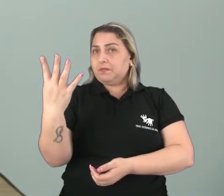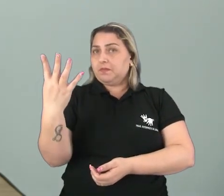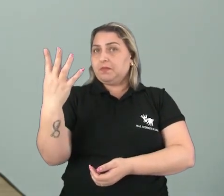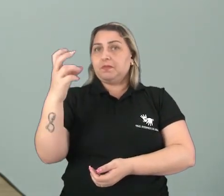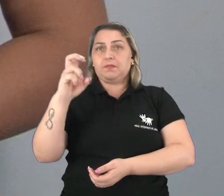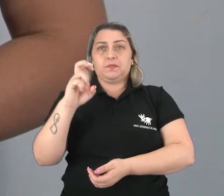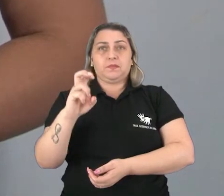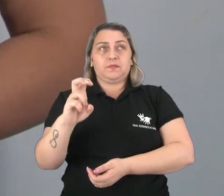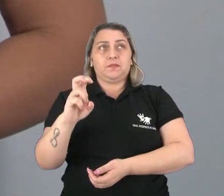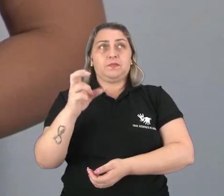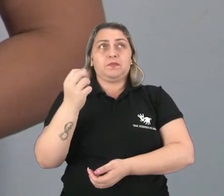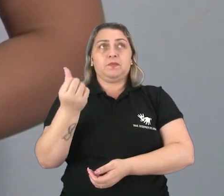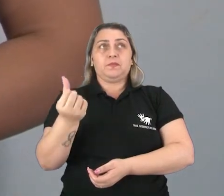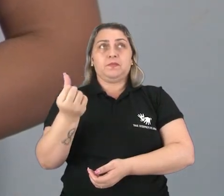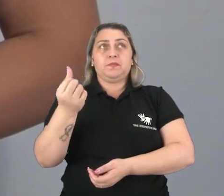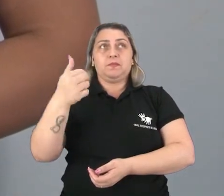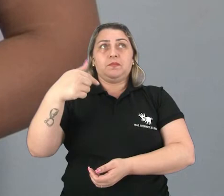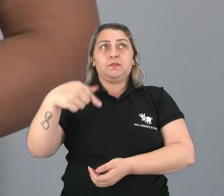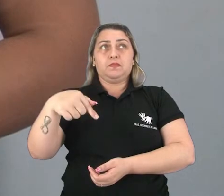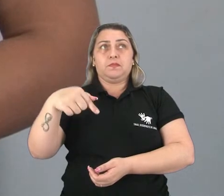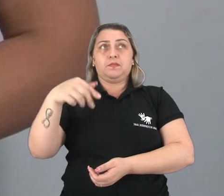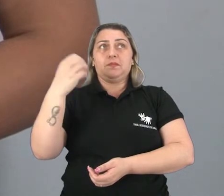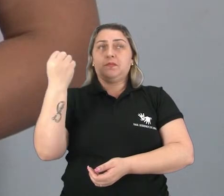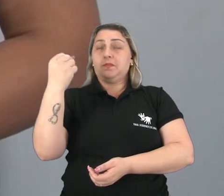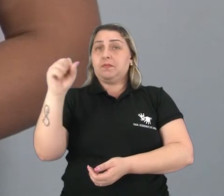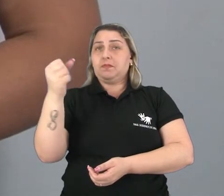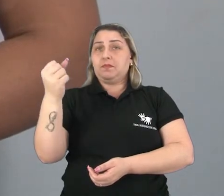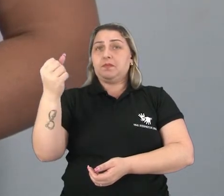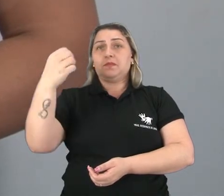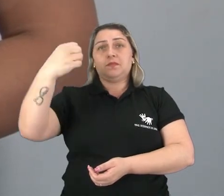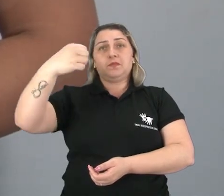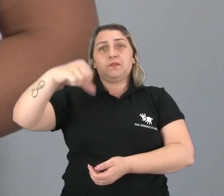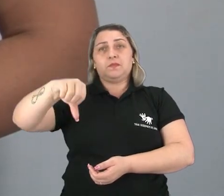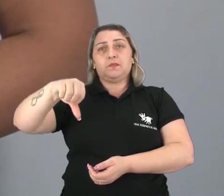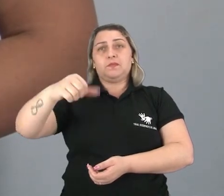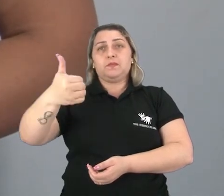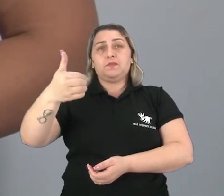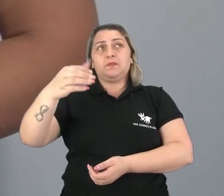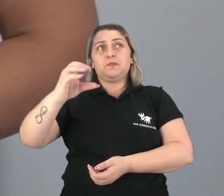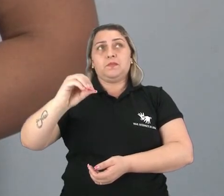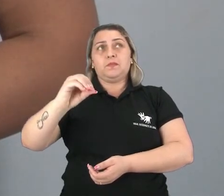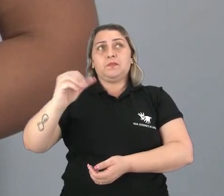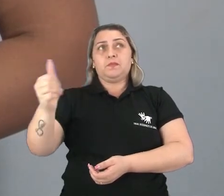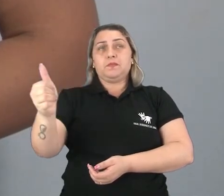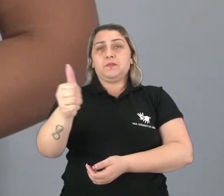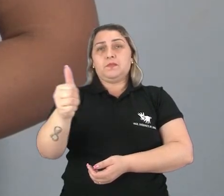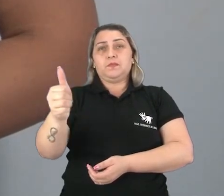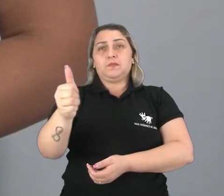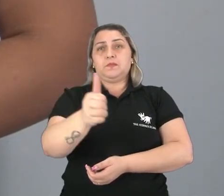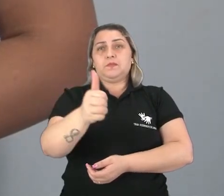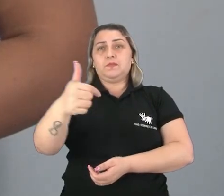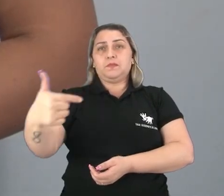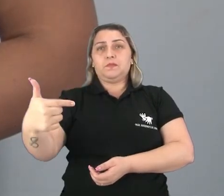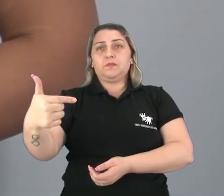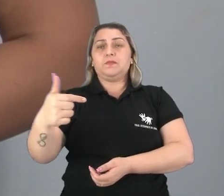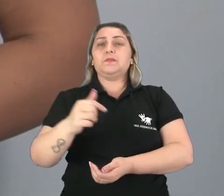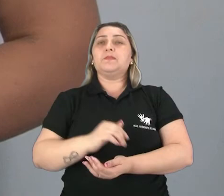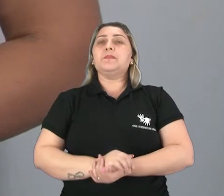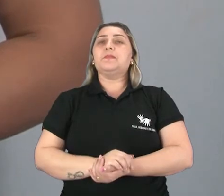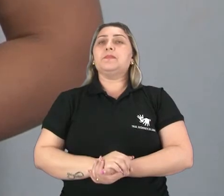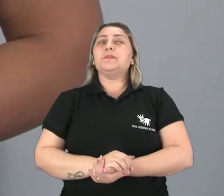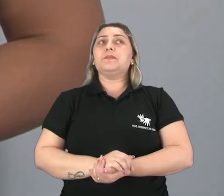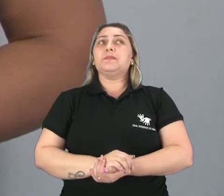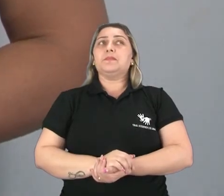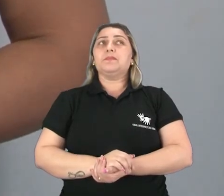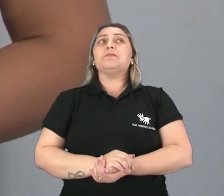3, 4, 5, 6, 7, 8, 9, 10, 11,